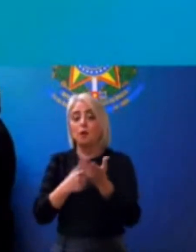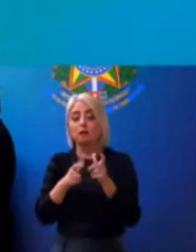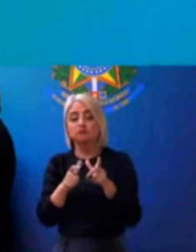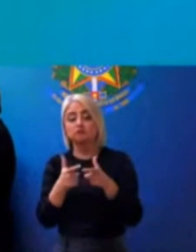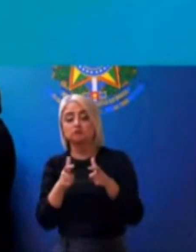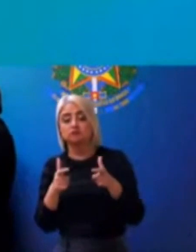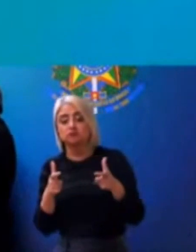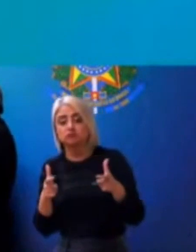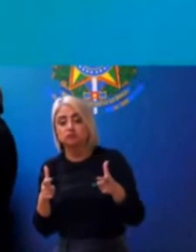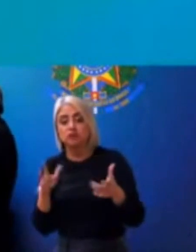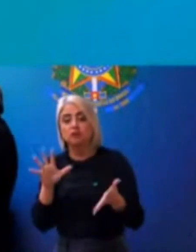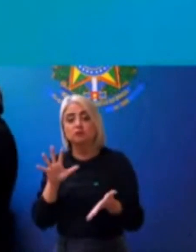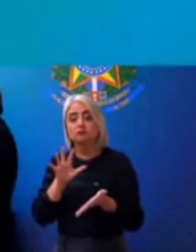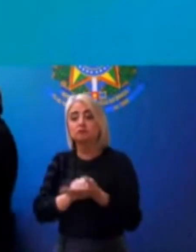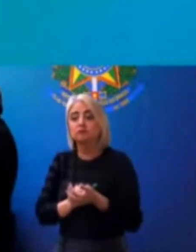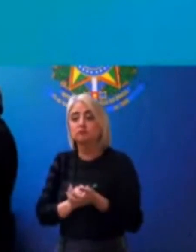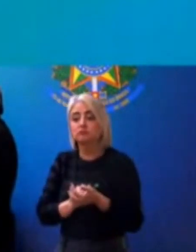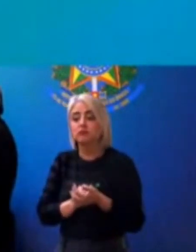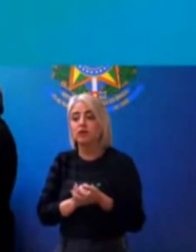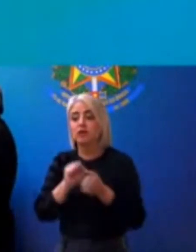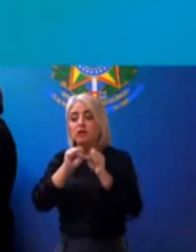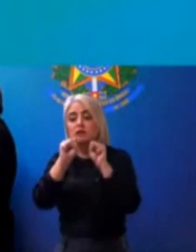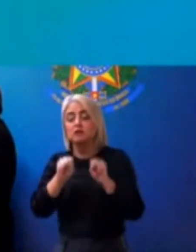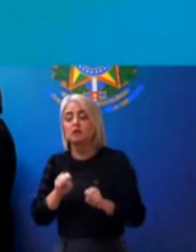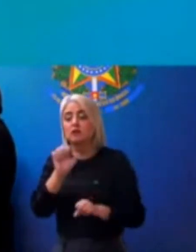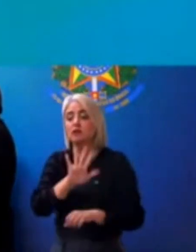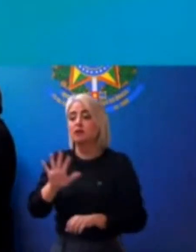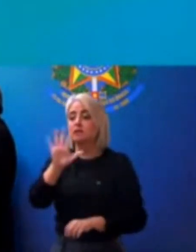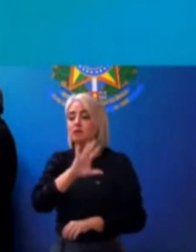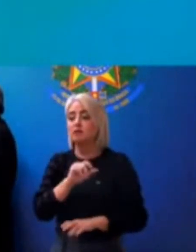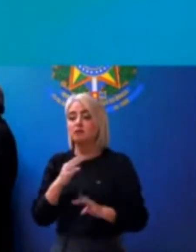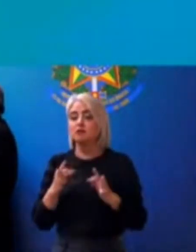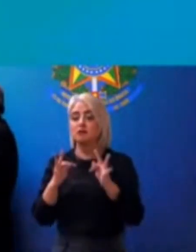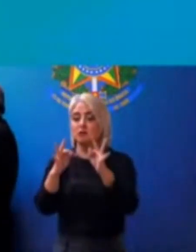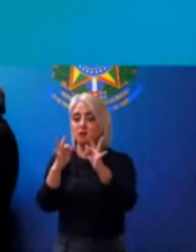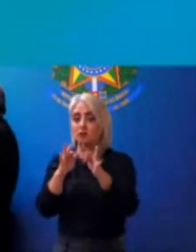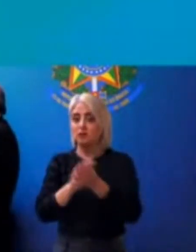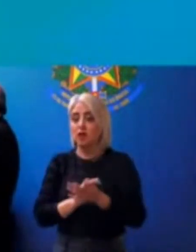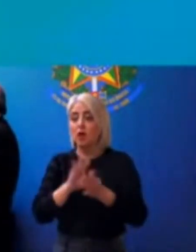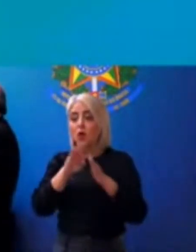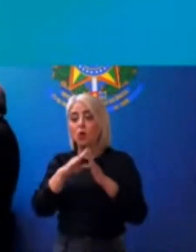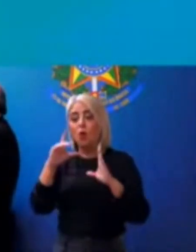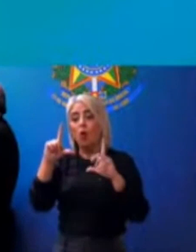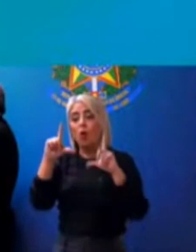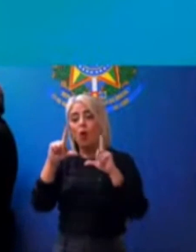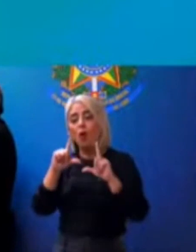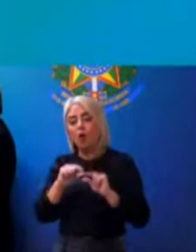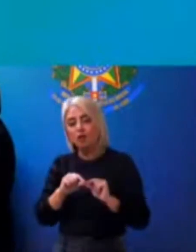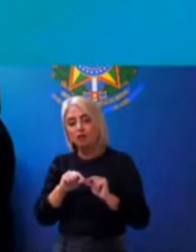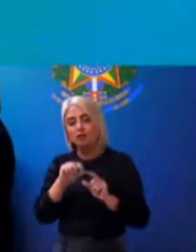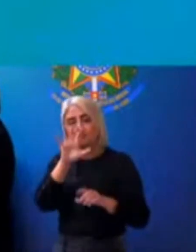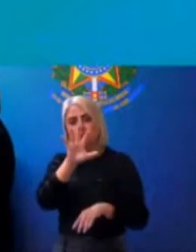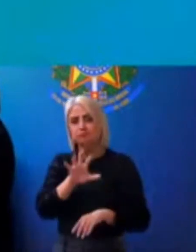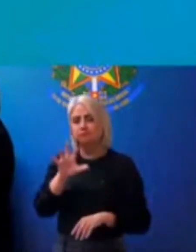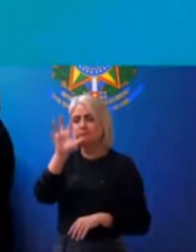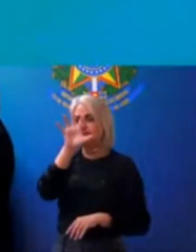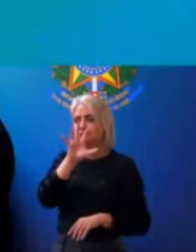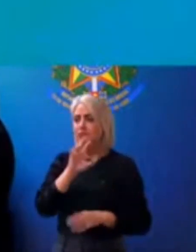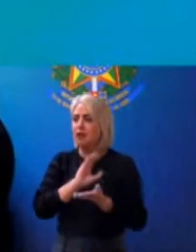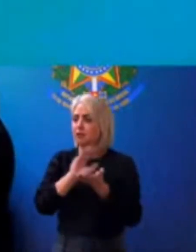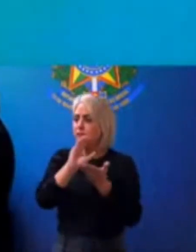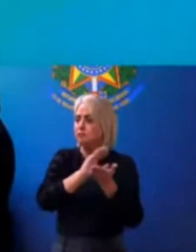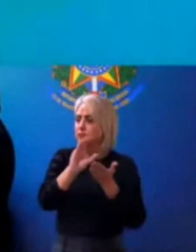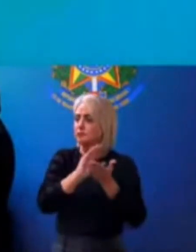a expansão e consolidação do Sistema Nacional de Ciência e Tecnologia e inovação Com redução das assimetrias regionais a partir de